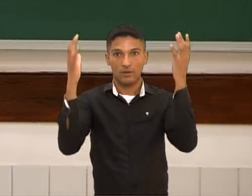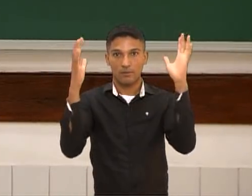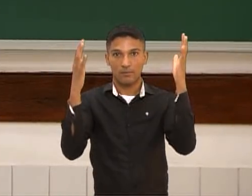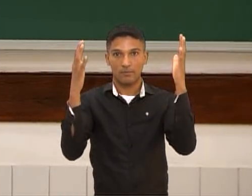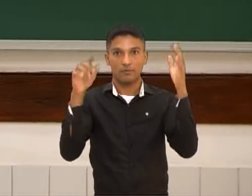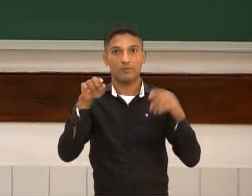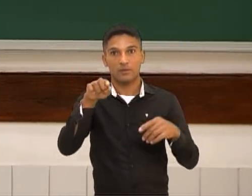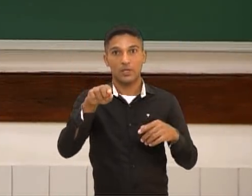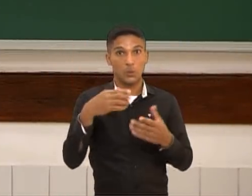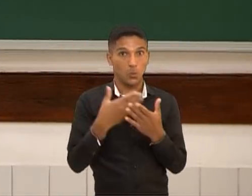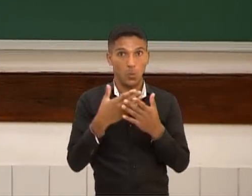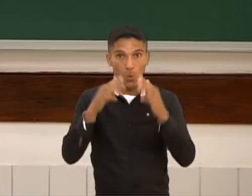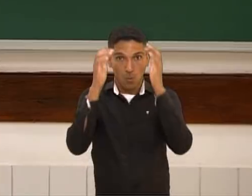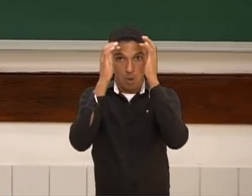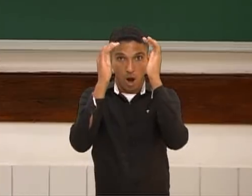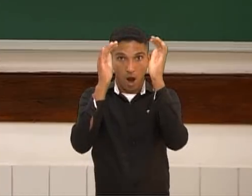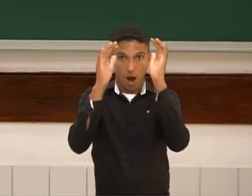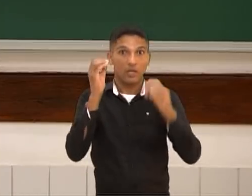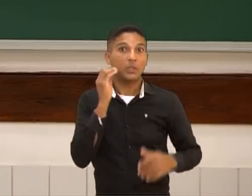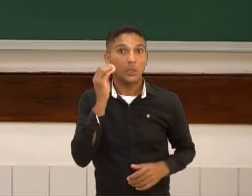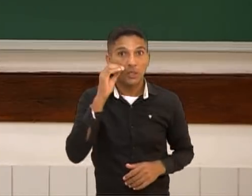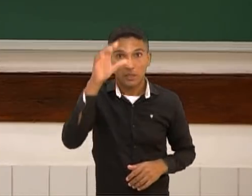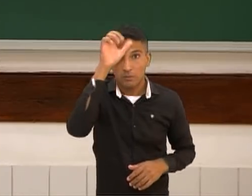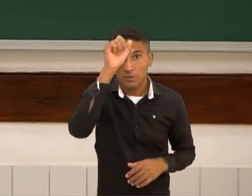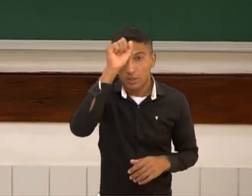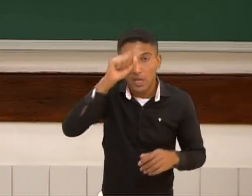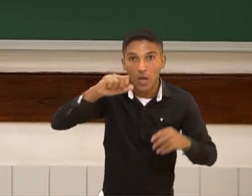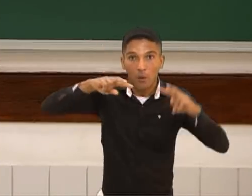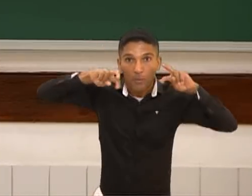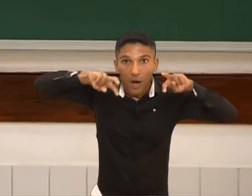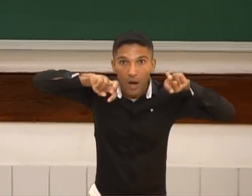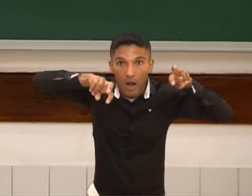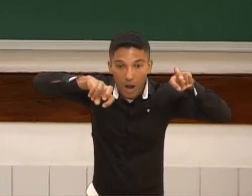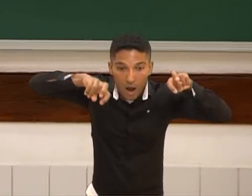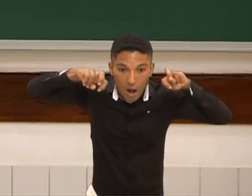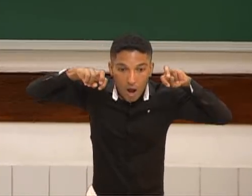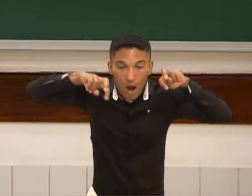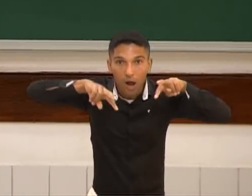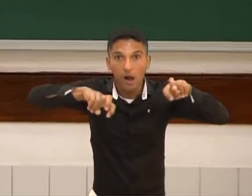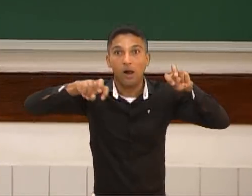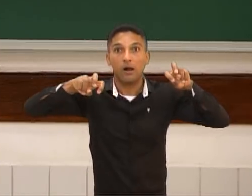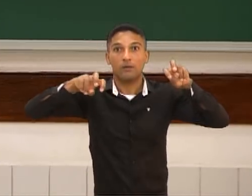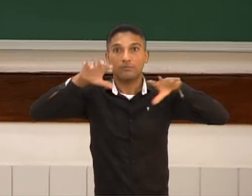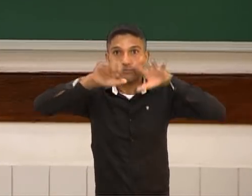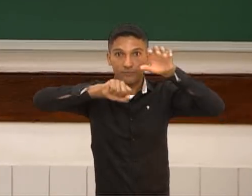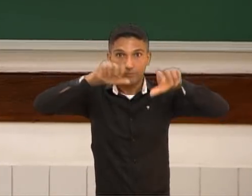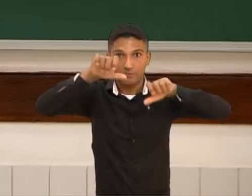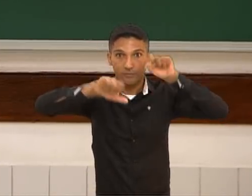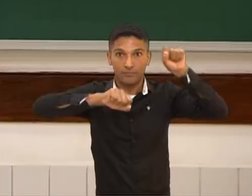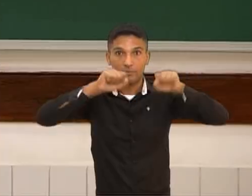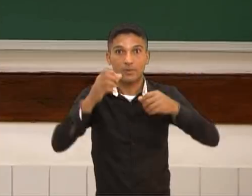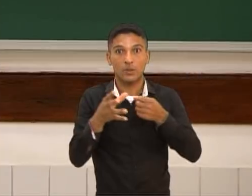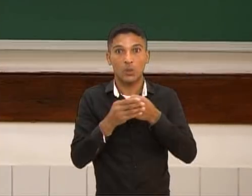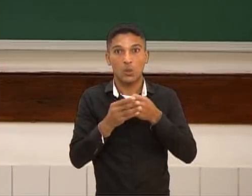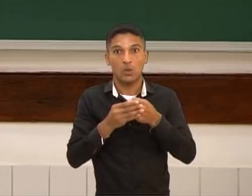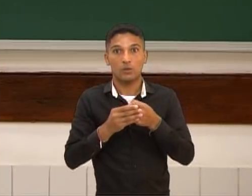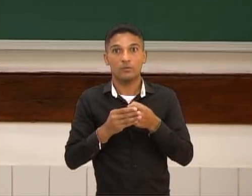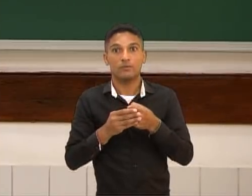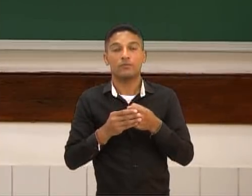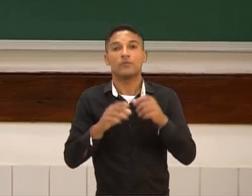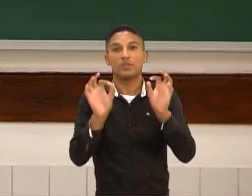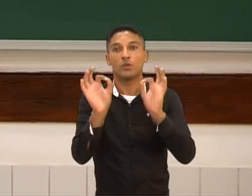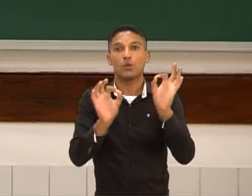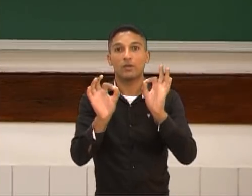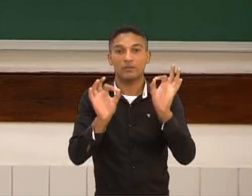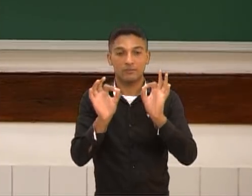de vocês, sempre tentando aprender, né, buscando aprofundar os saberes historicamente elaborados. Né? A gente sempre elabora